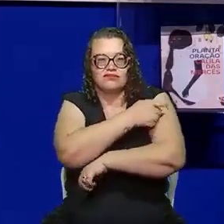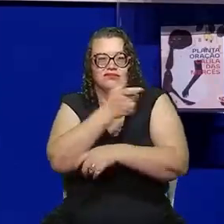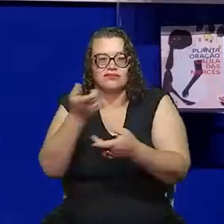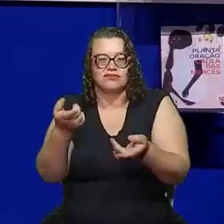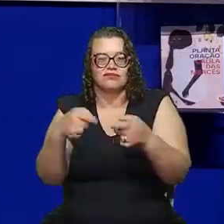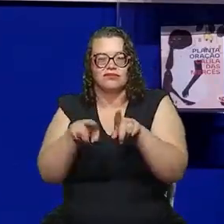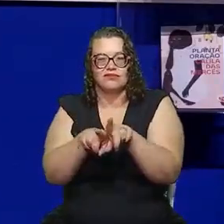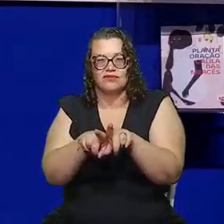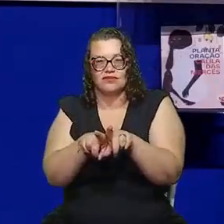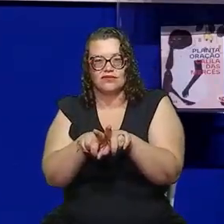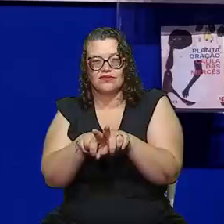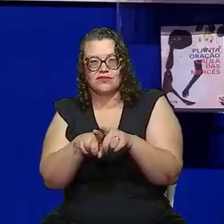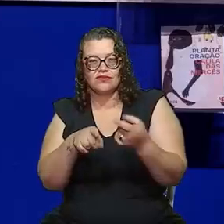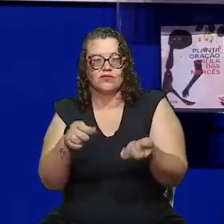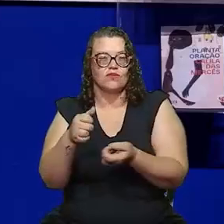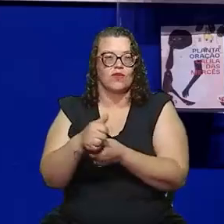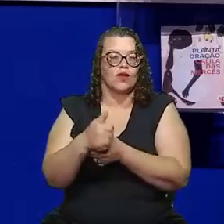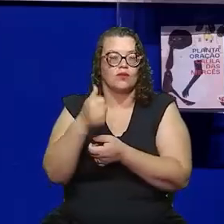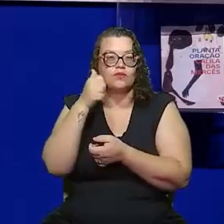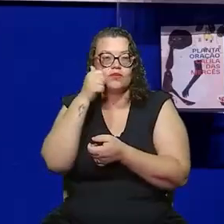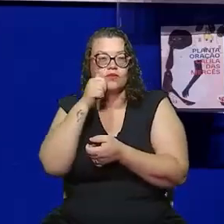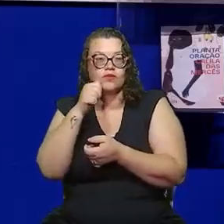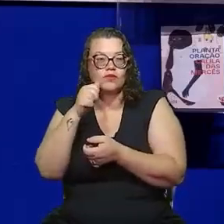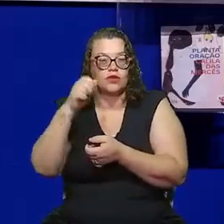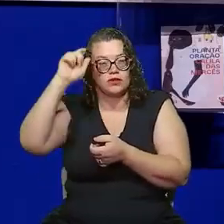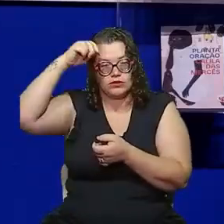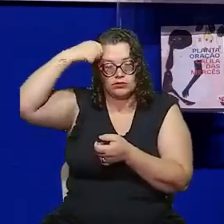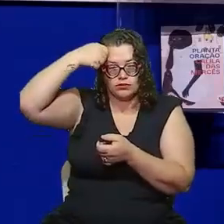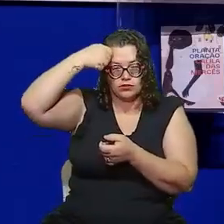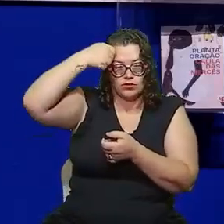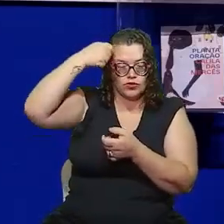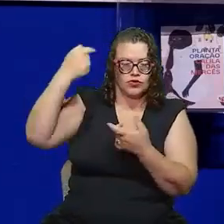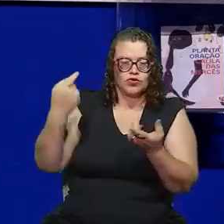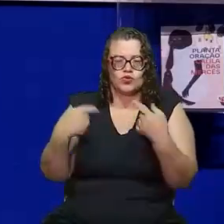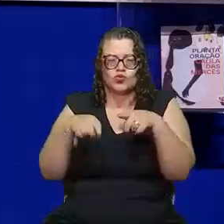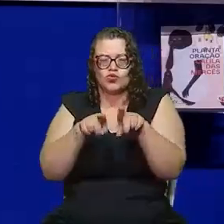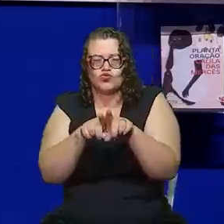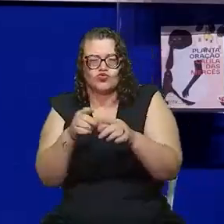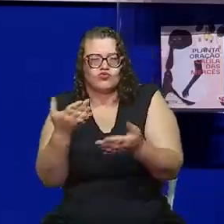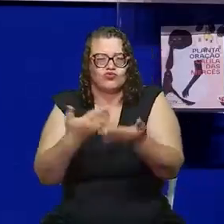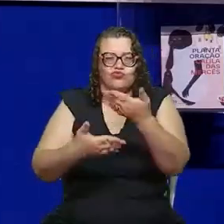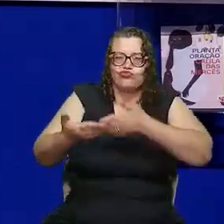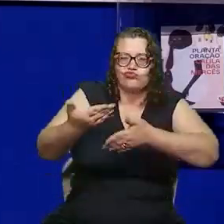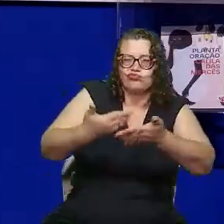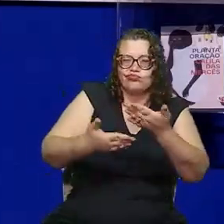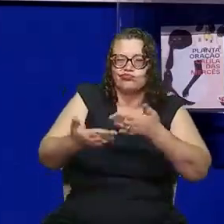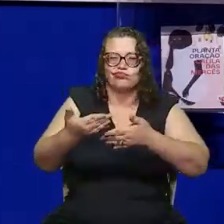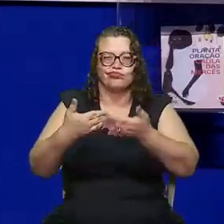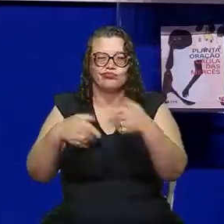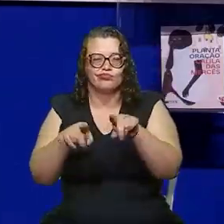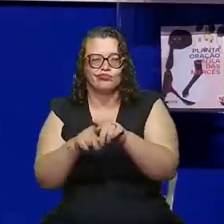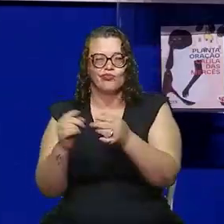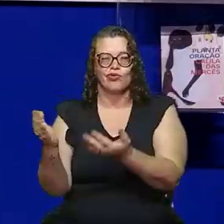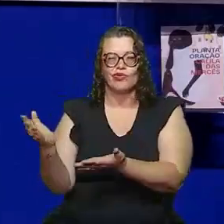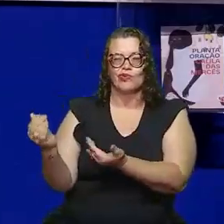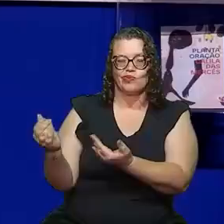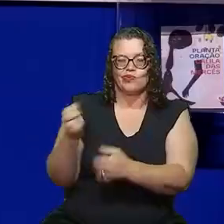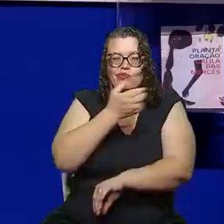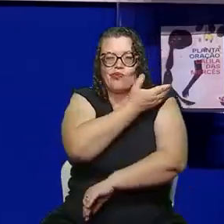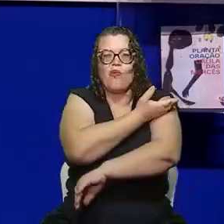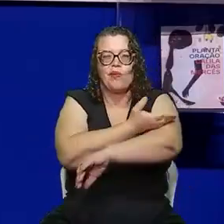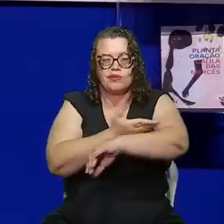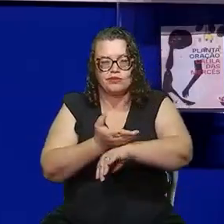por exemplo, né? Meninas negras ali, um pouco intimidadas com aquela performance, né? da juventude branca, super